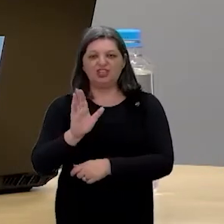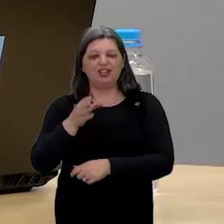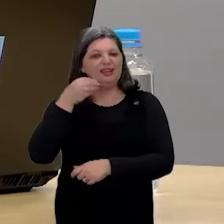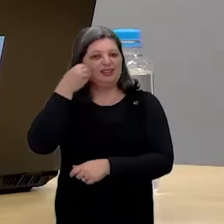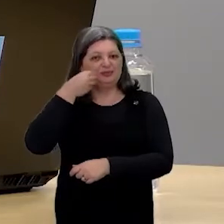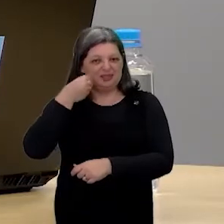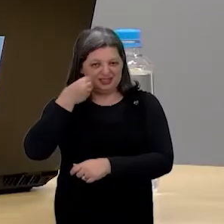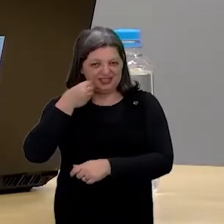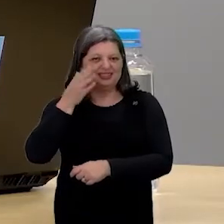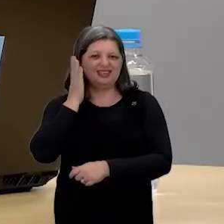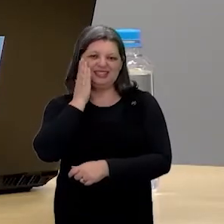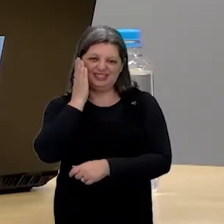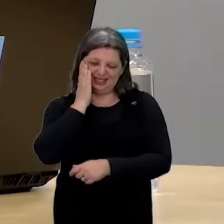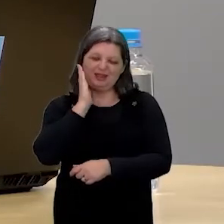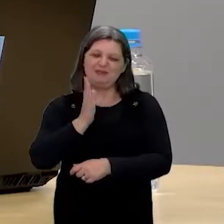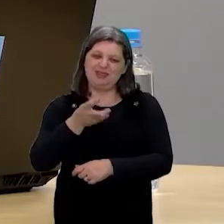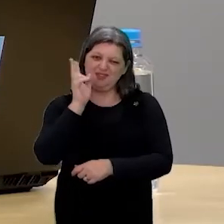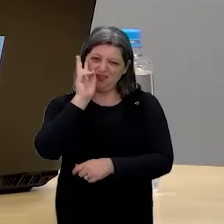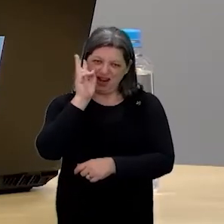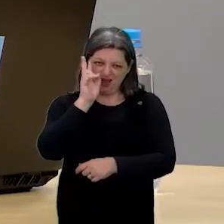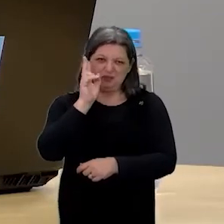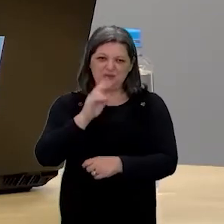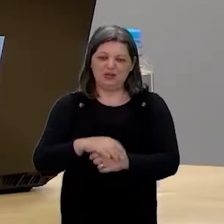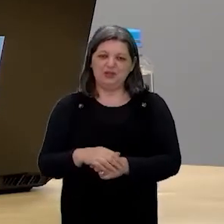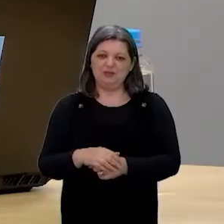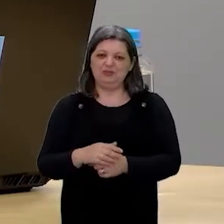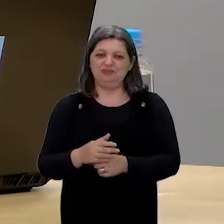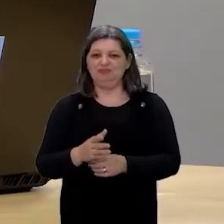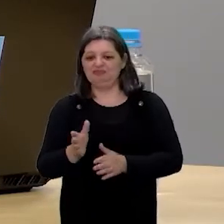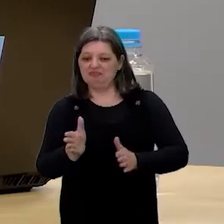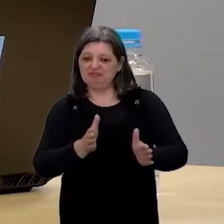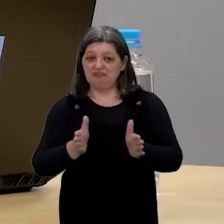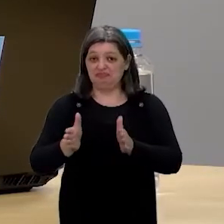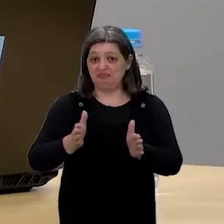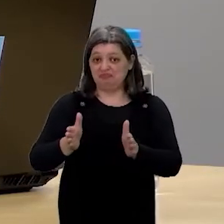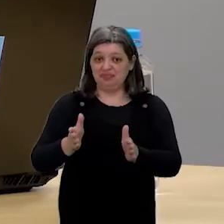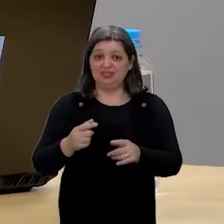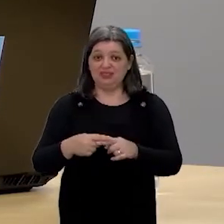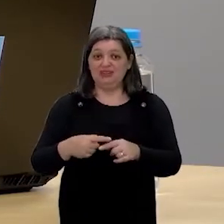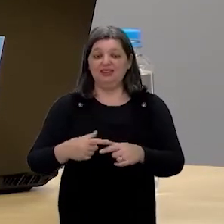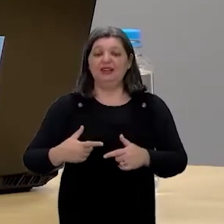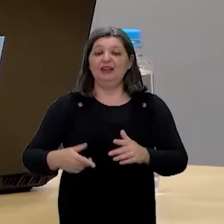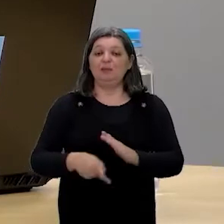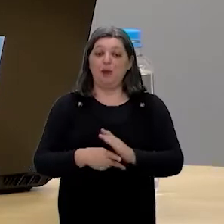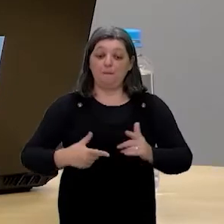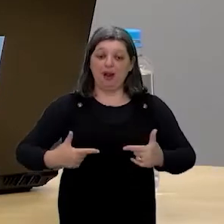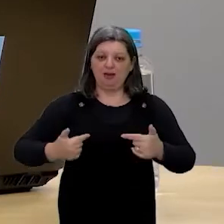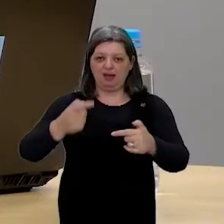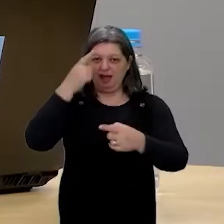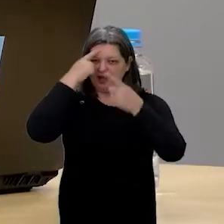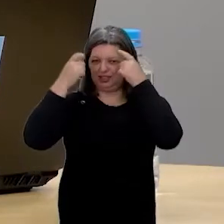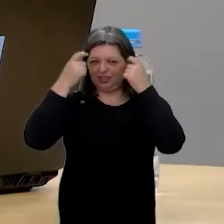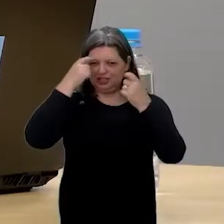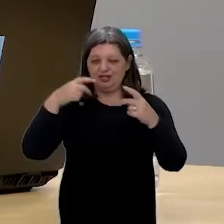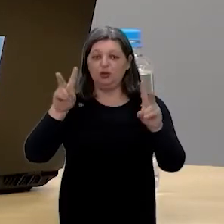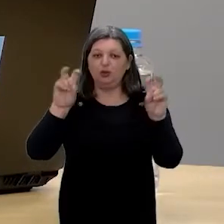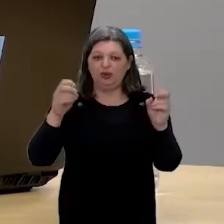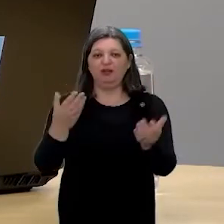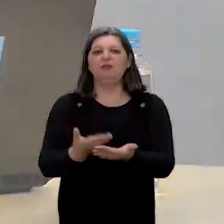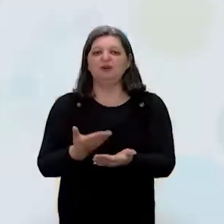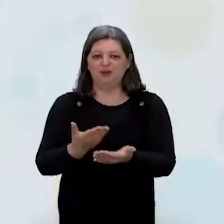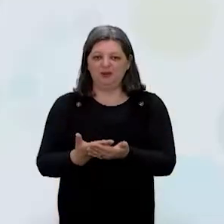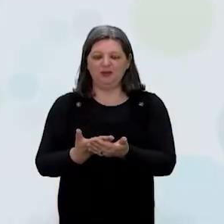experiência, com certeza vão se lembrar aí de algum período da Guerra Fria, que é o tema da nossa aula de hoje,